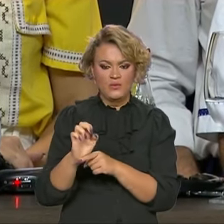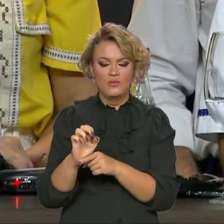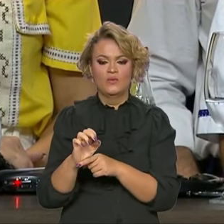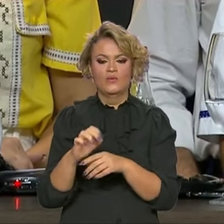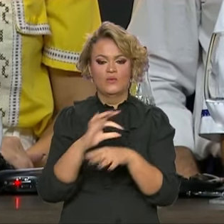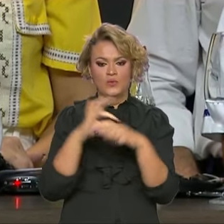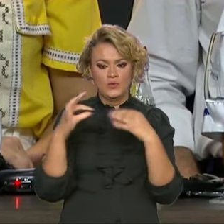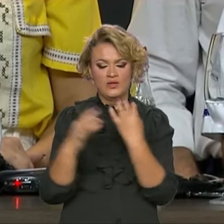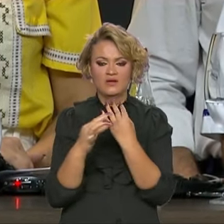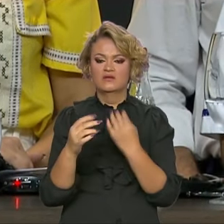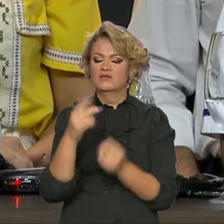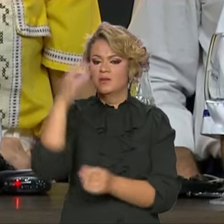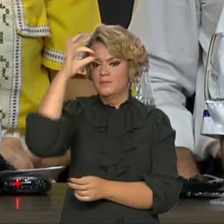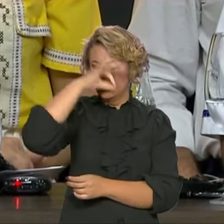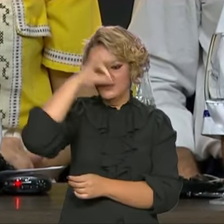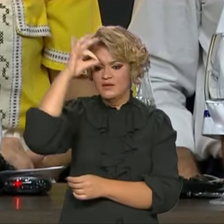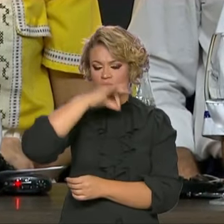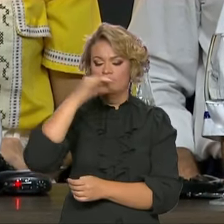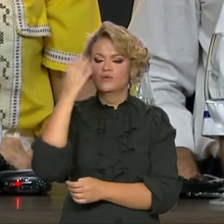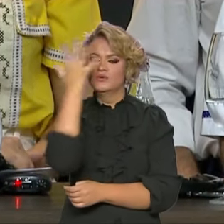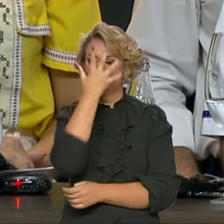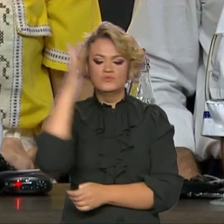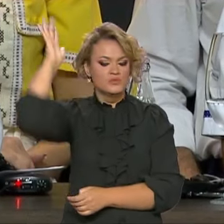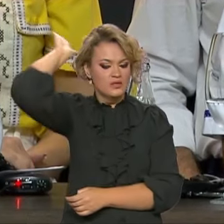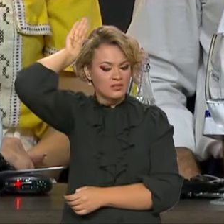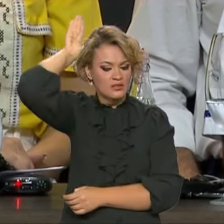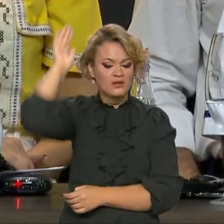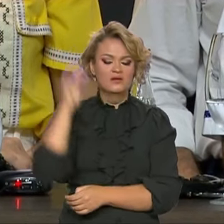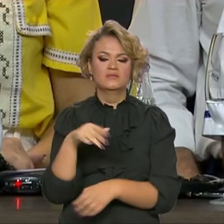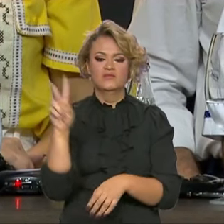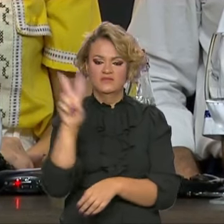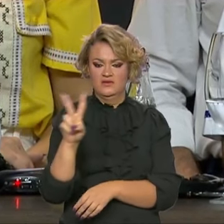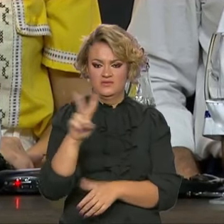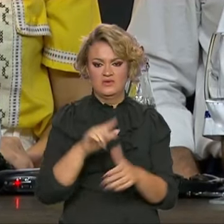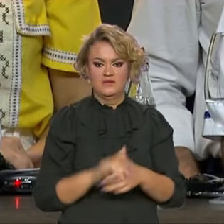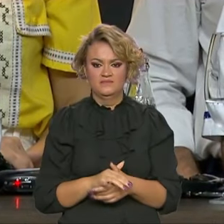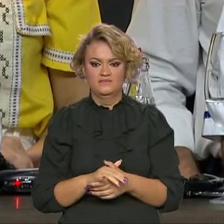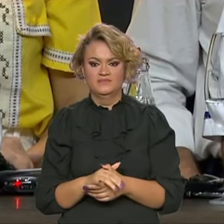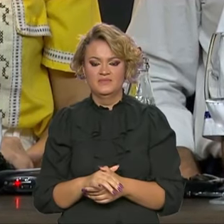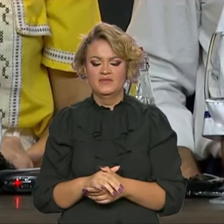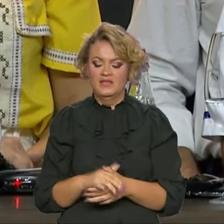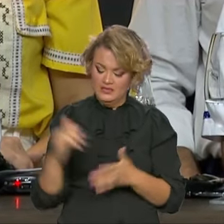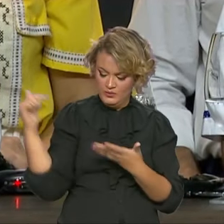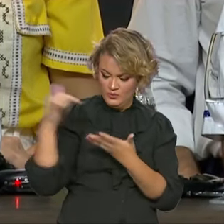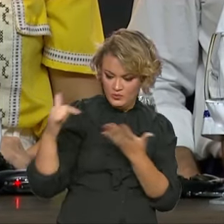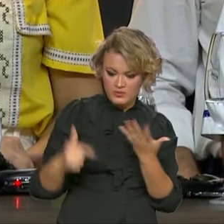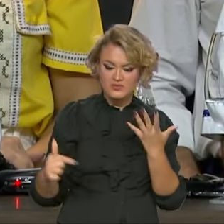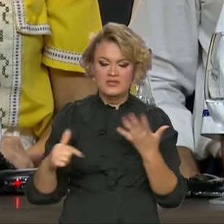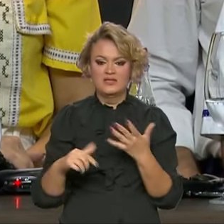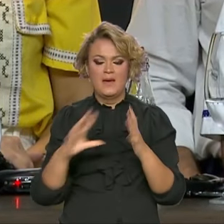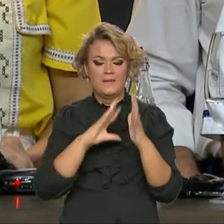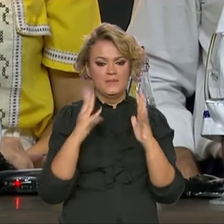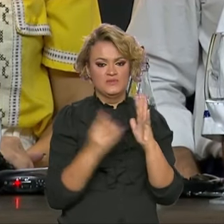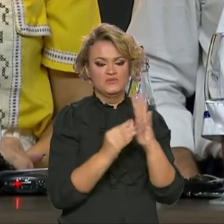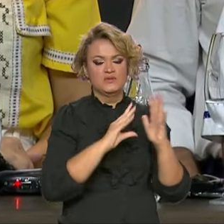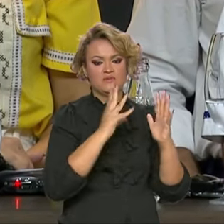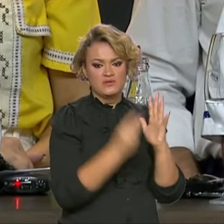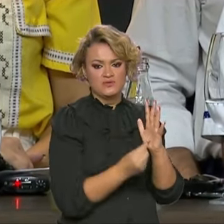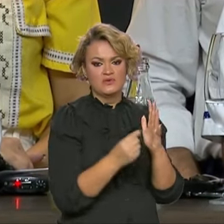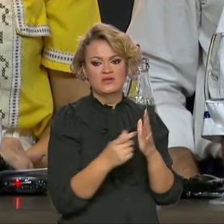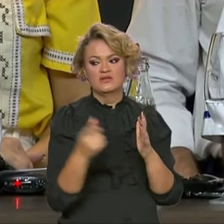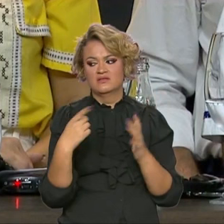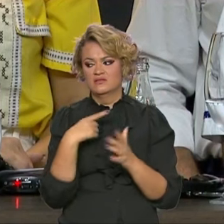Guiana, do Peru, do Suriname e da Venezuela. Em seu conjunto, essas Amazônias